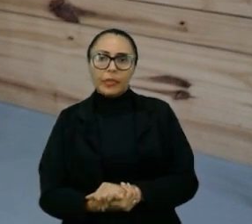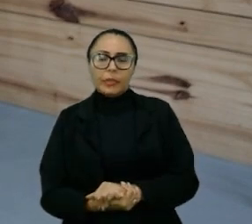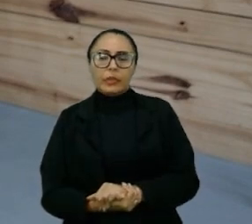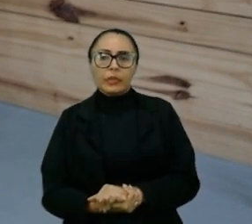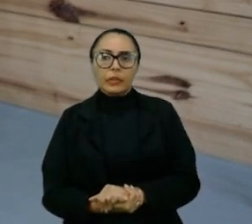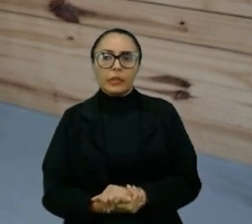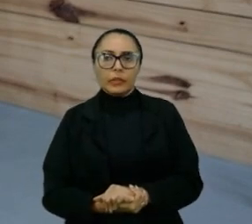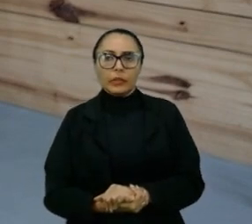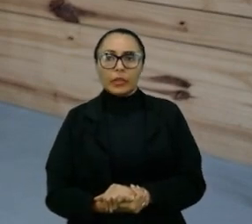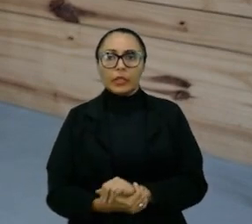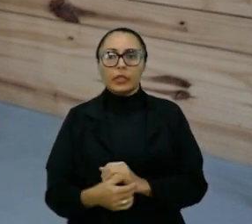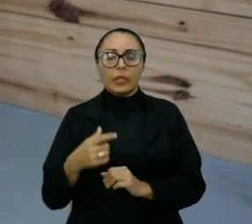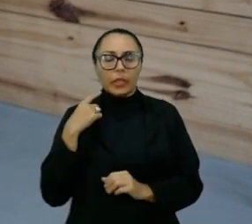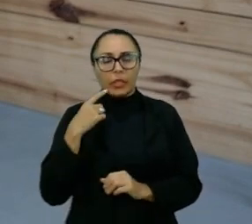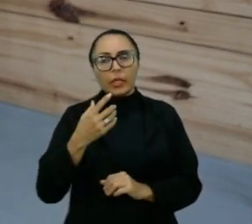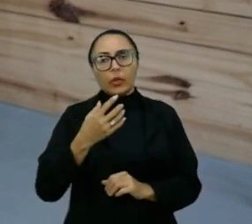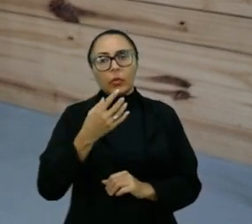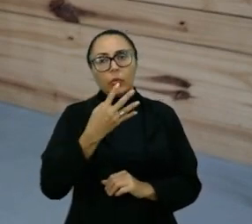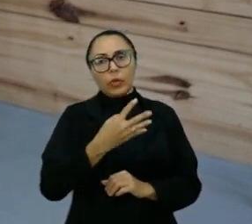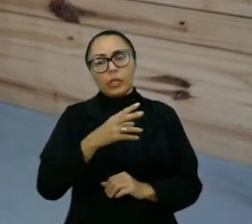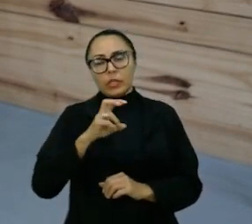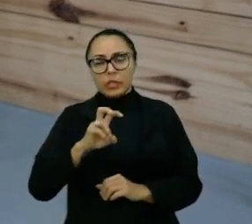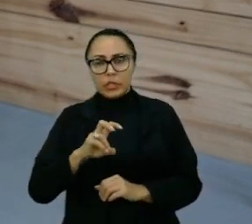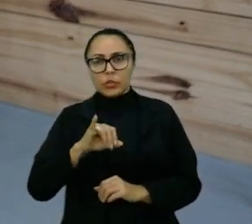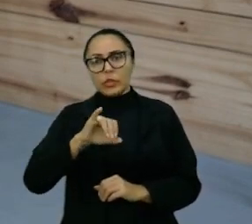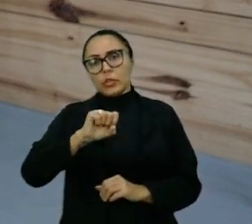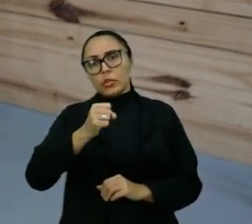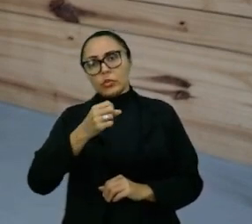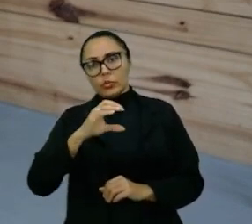da 45, da ISO